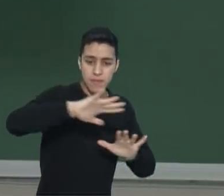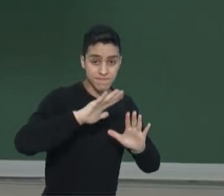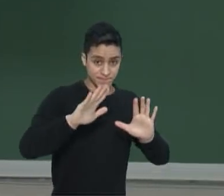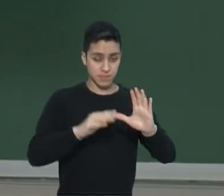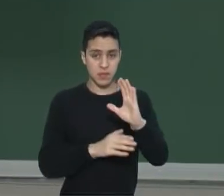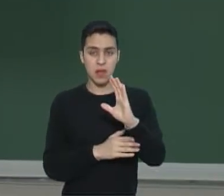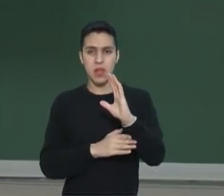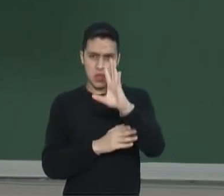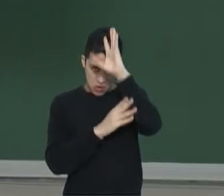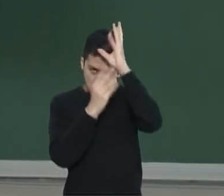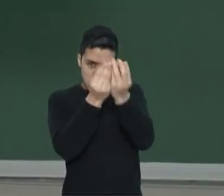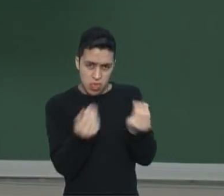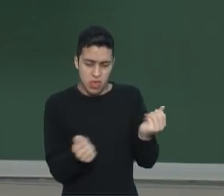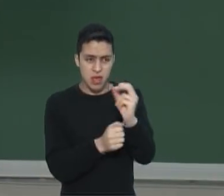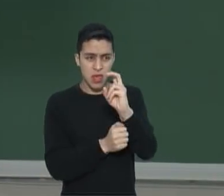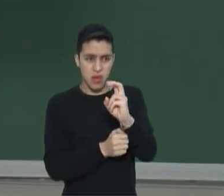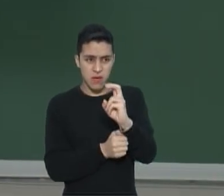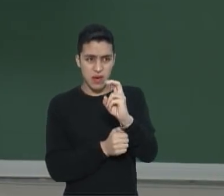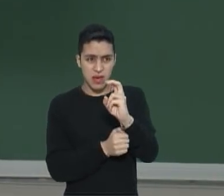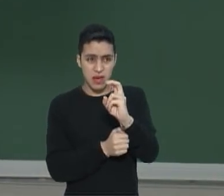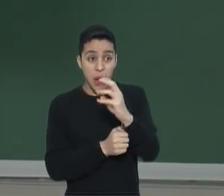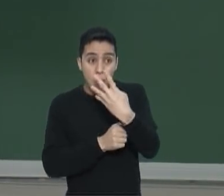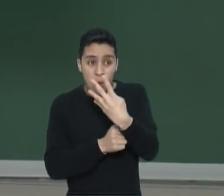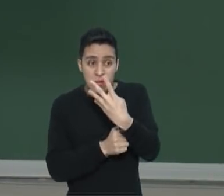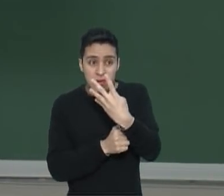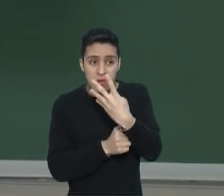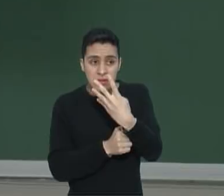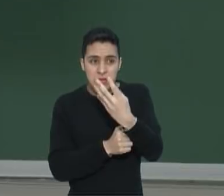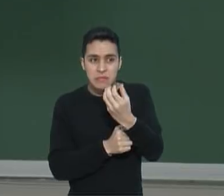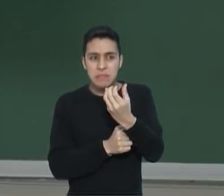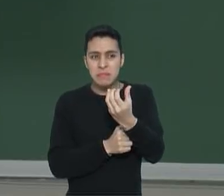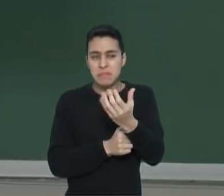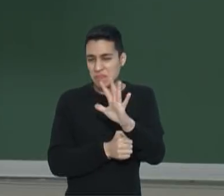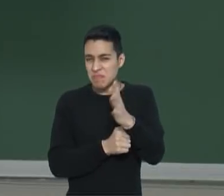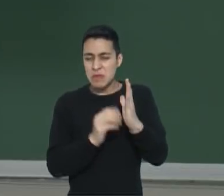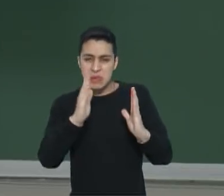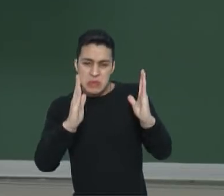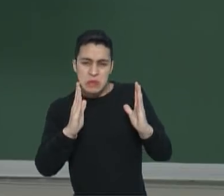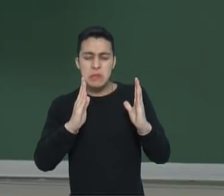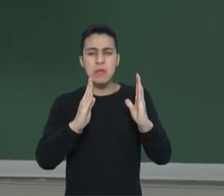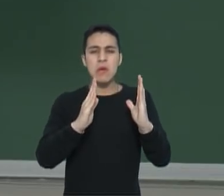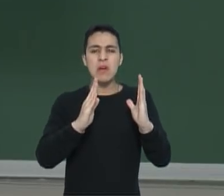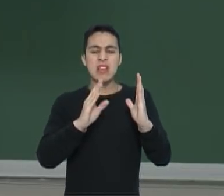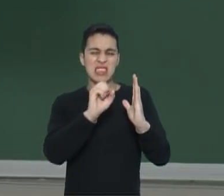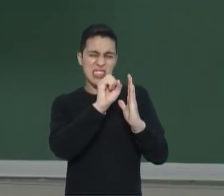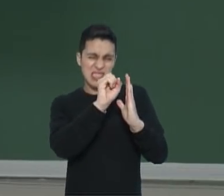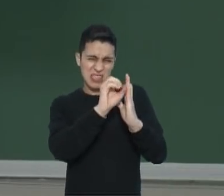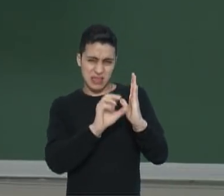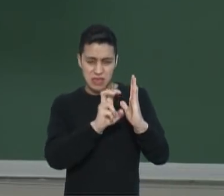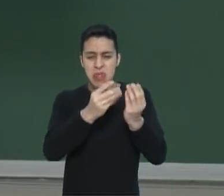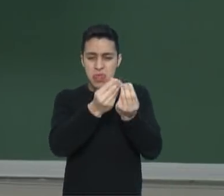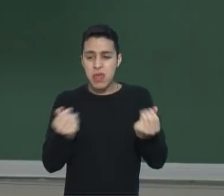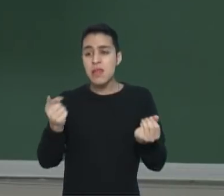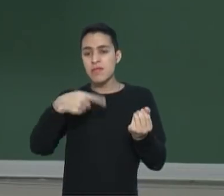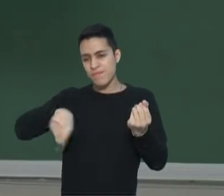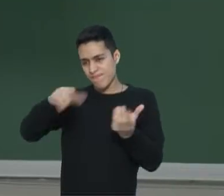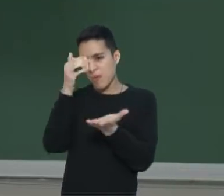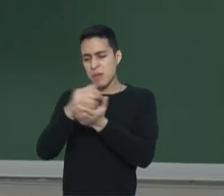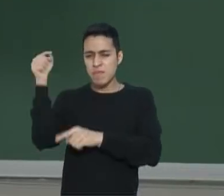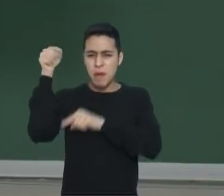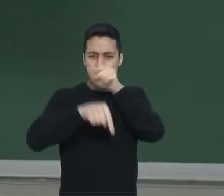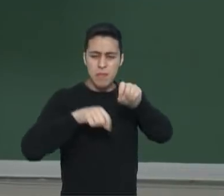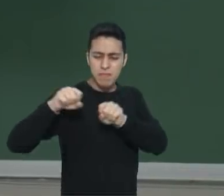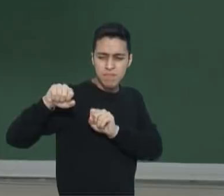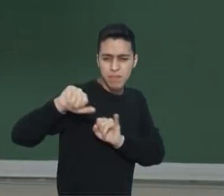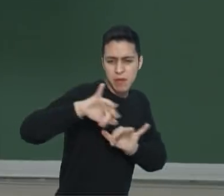cai em 476 DC, então é aí até o século VI. Então a gente vai ver aí, né, as